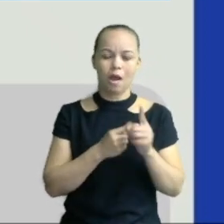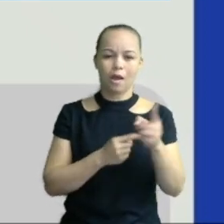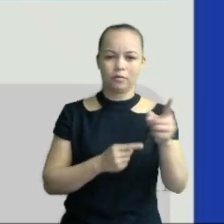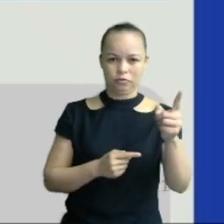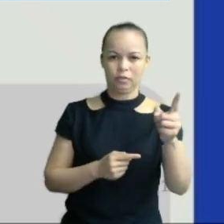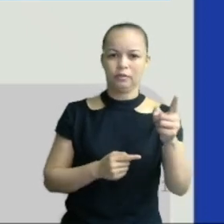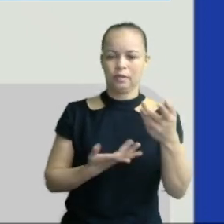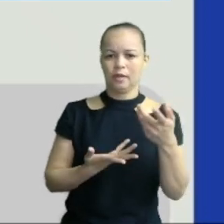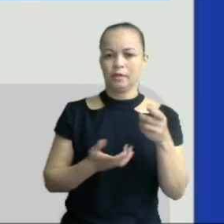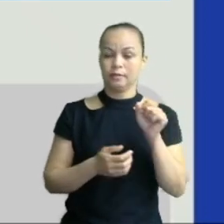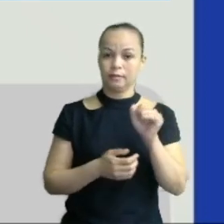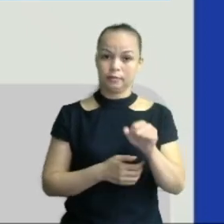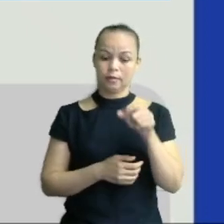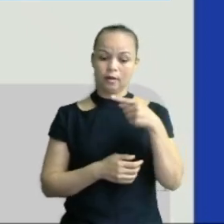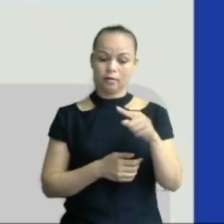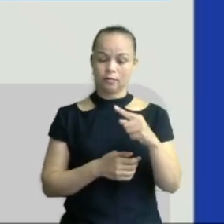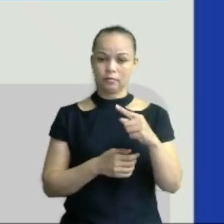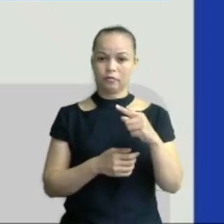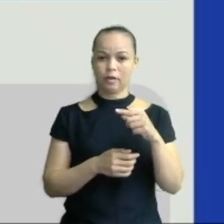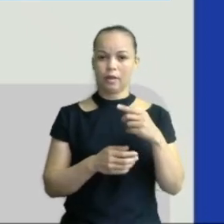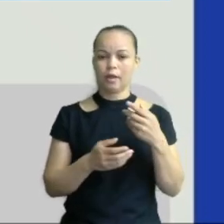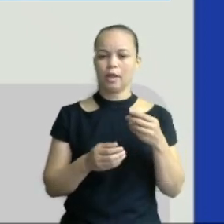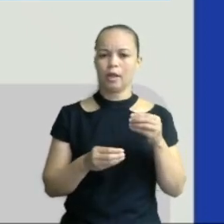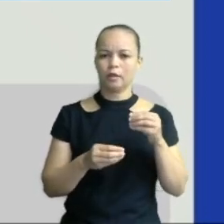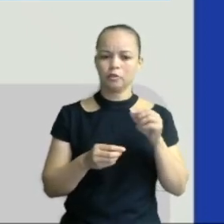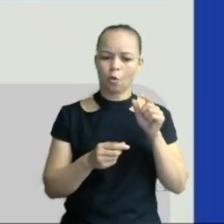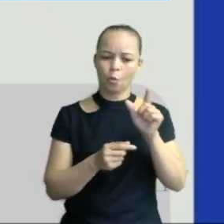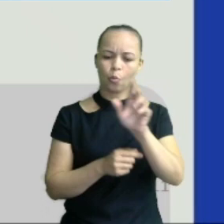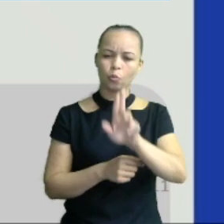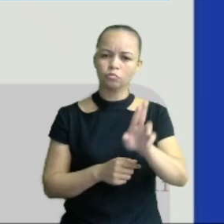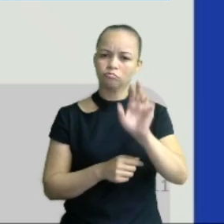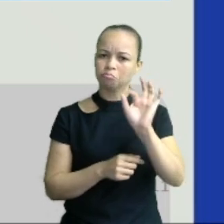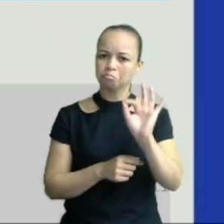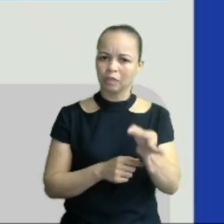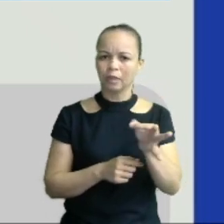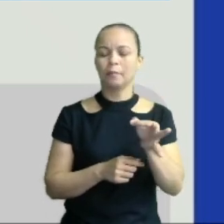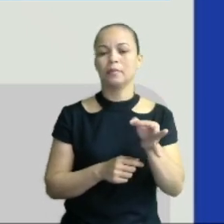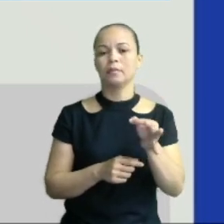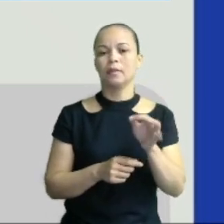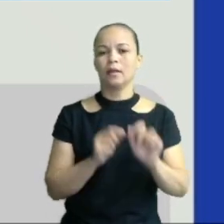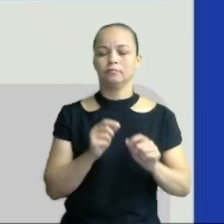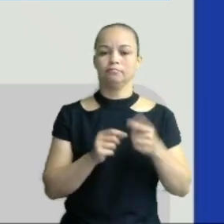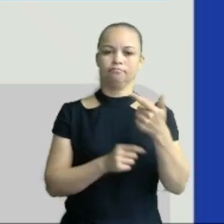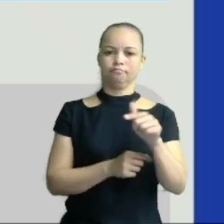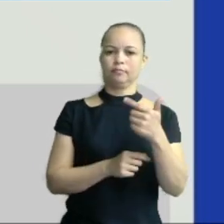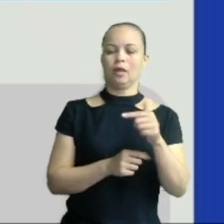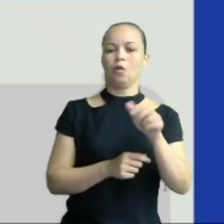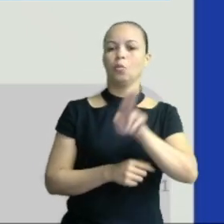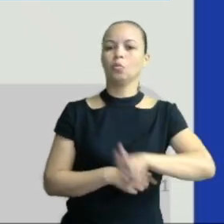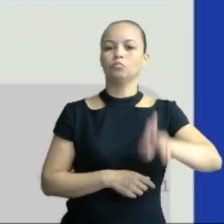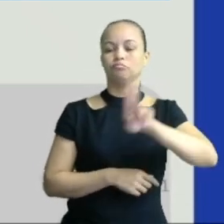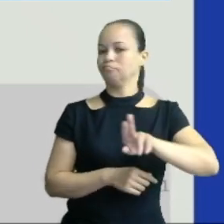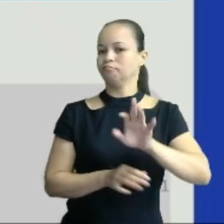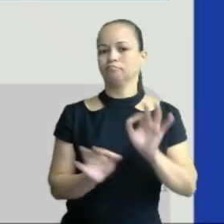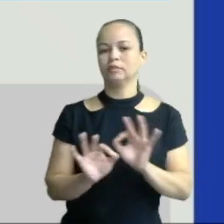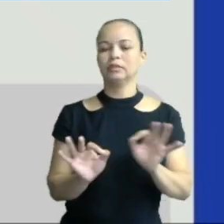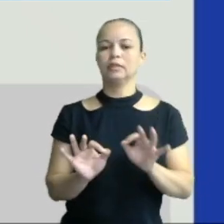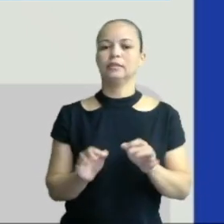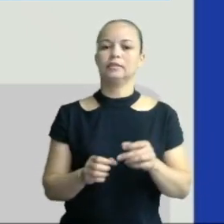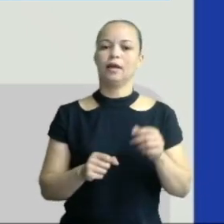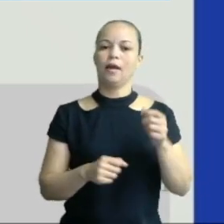não estiver determinada, a gente não vai utilizar